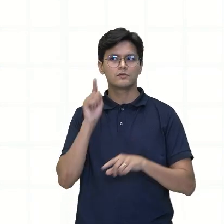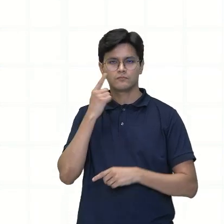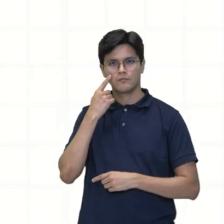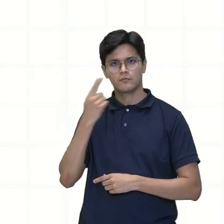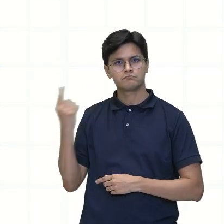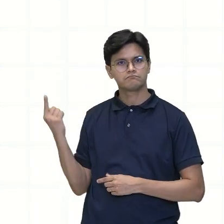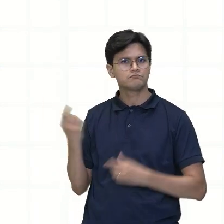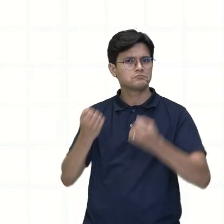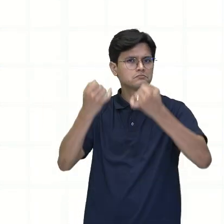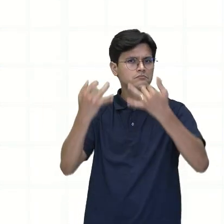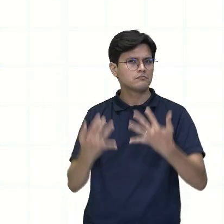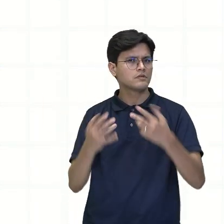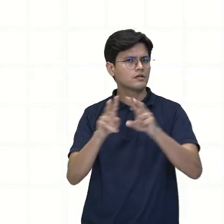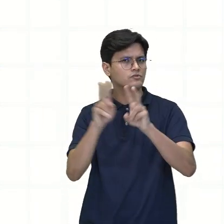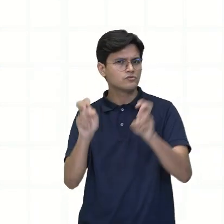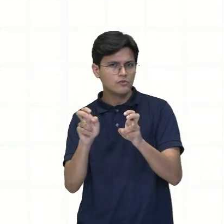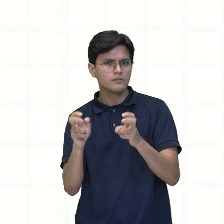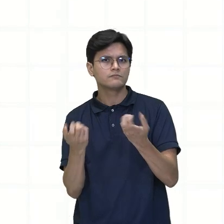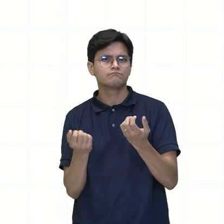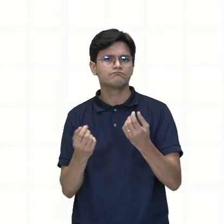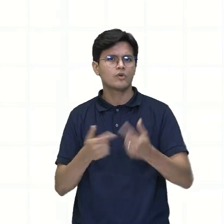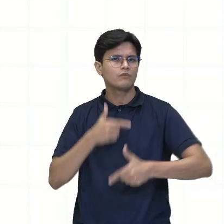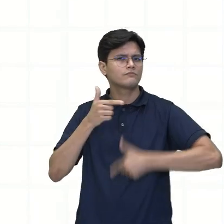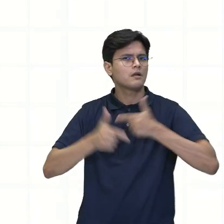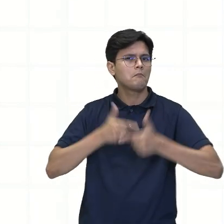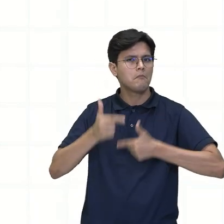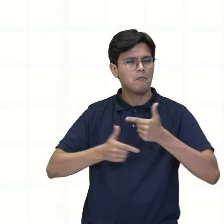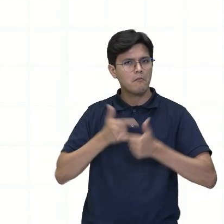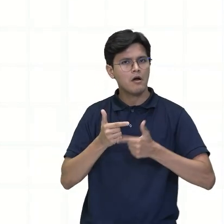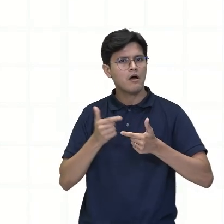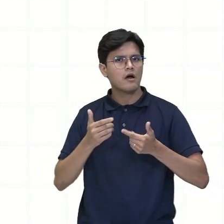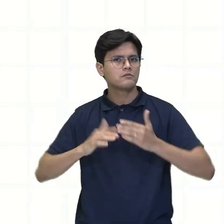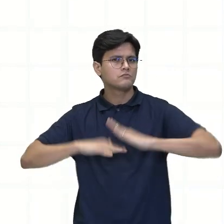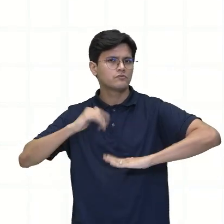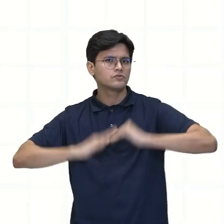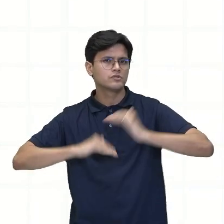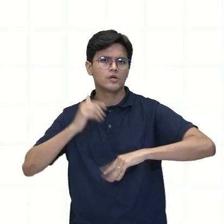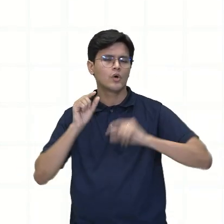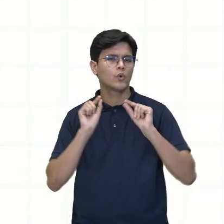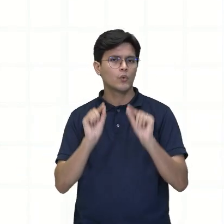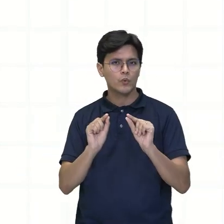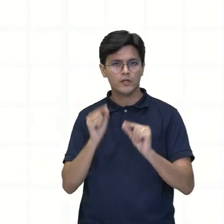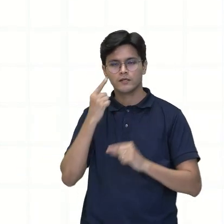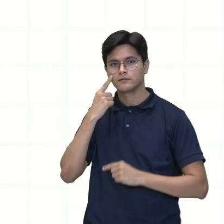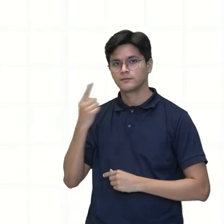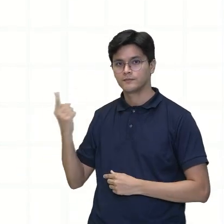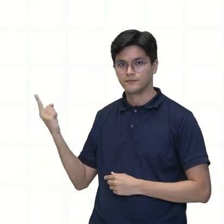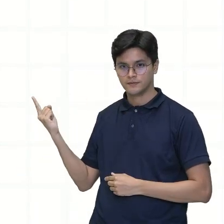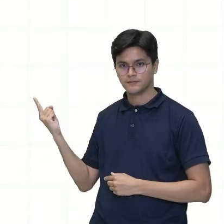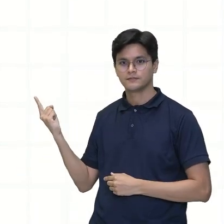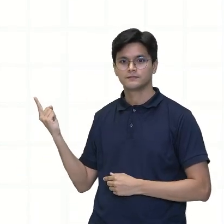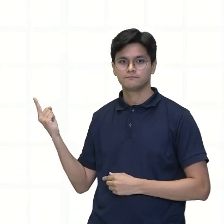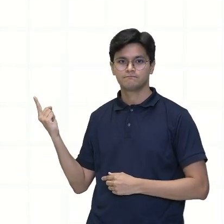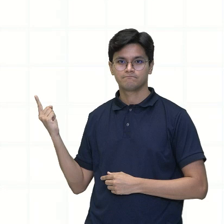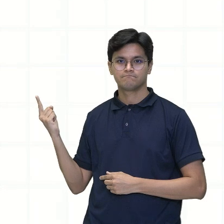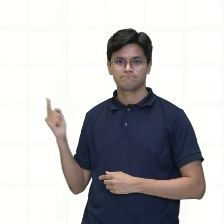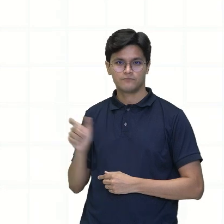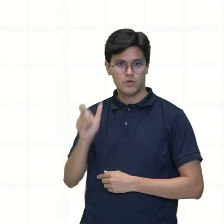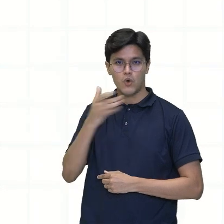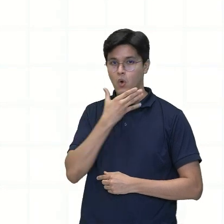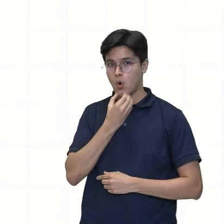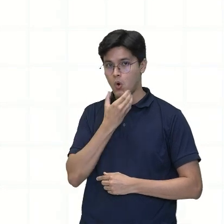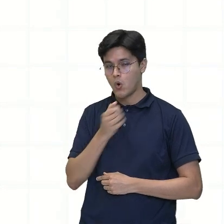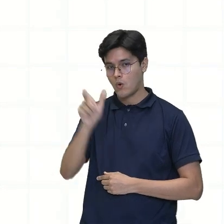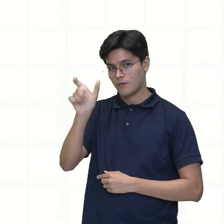atividades profissionais dele, ok? O que ele fazia, né? Ele was, olha aí o nosso verbo to be no